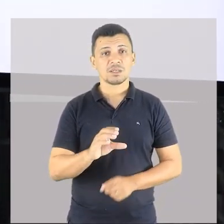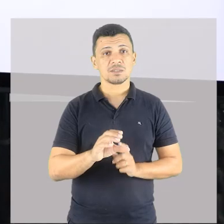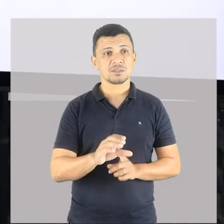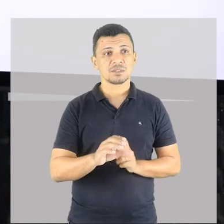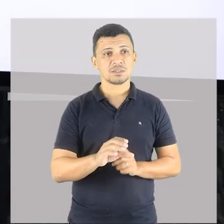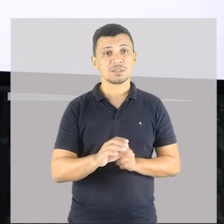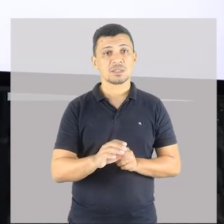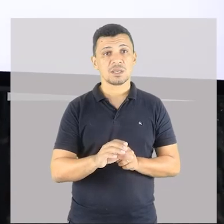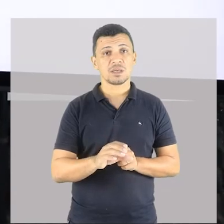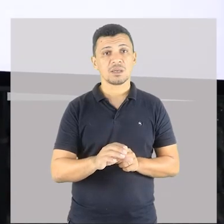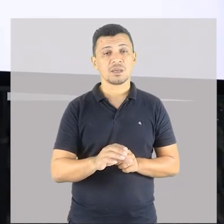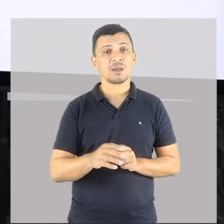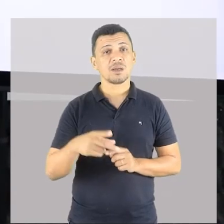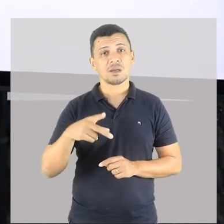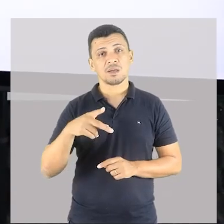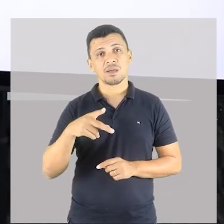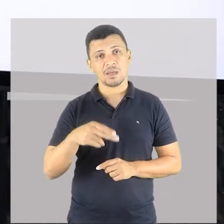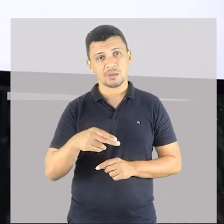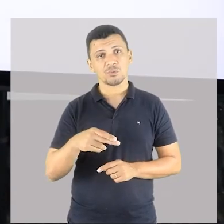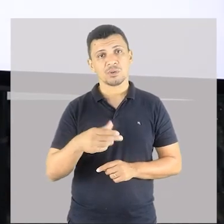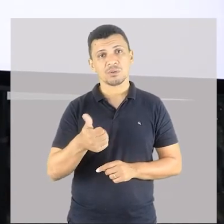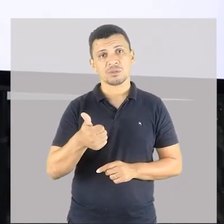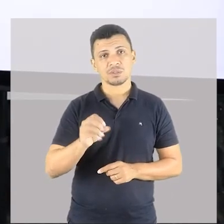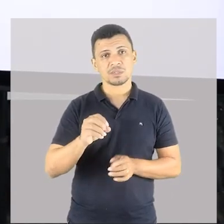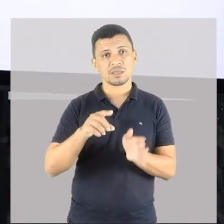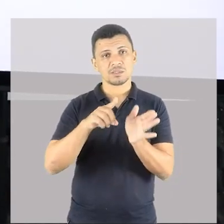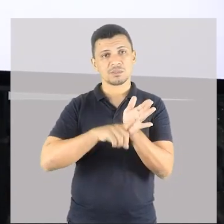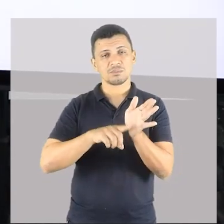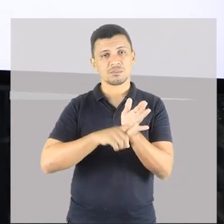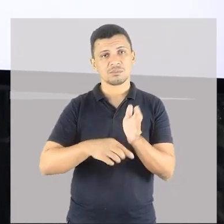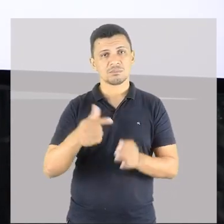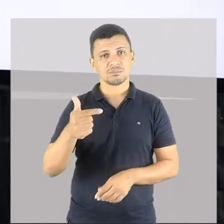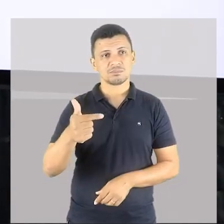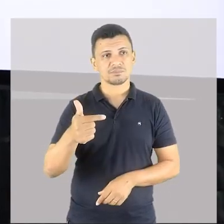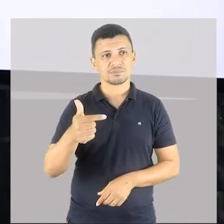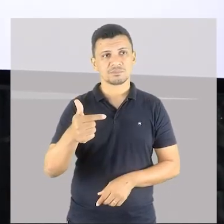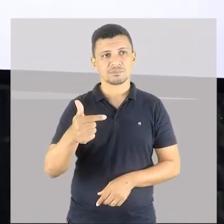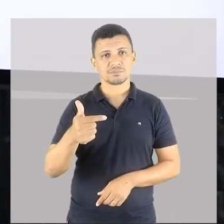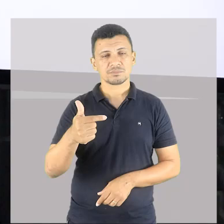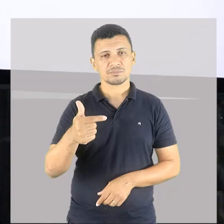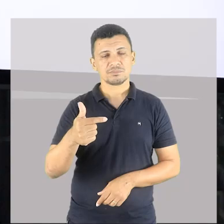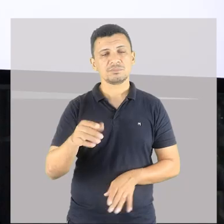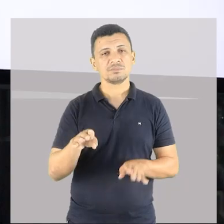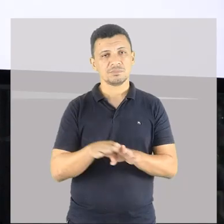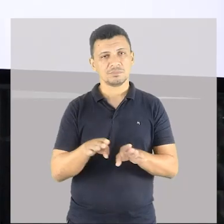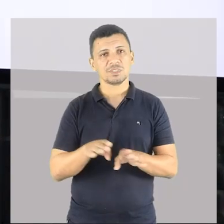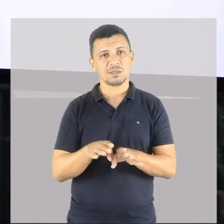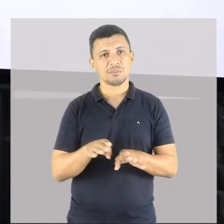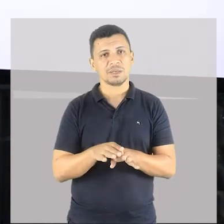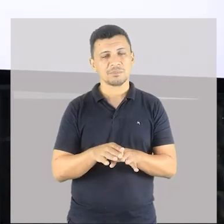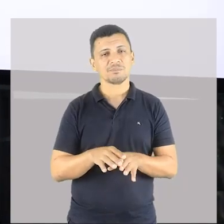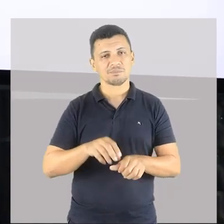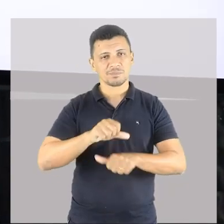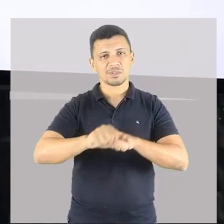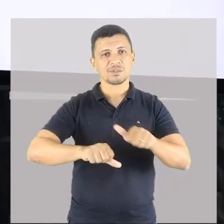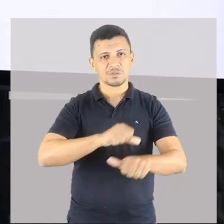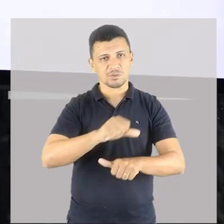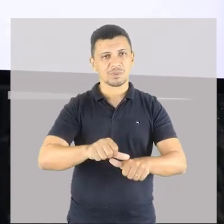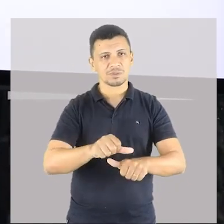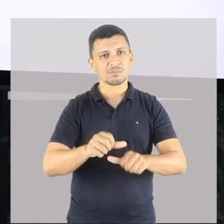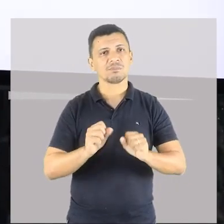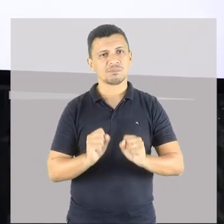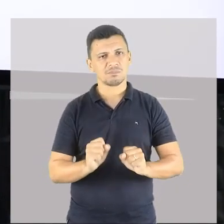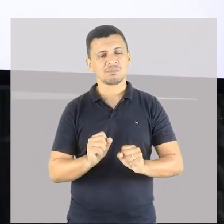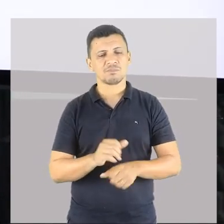equivale a 10 elevado a menos 2. É um prefixo que vale 10 elevado a menos 2. Também é uma maneira de fazer essa transformação.